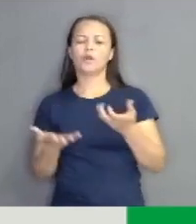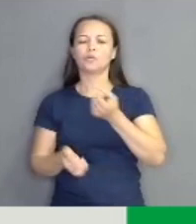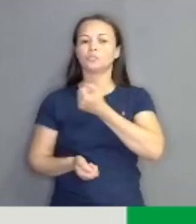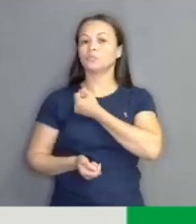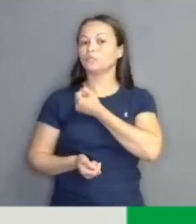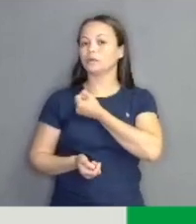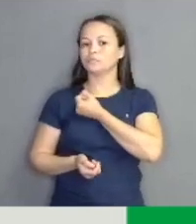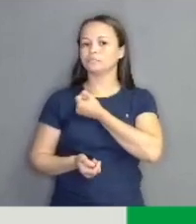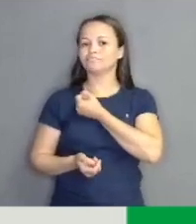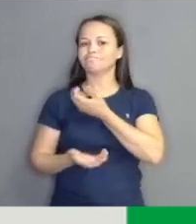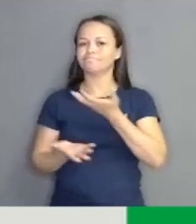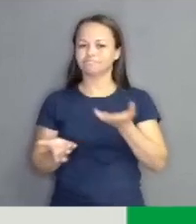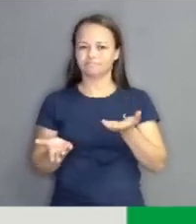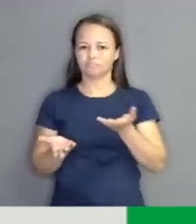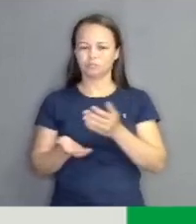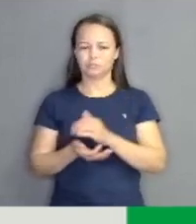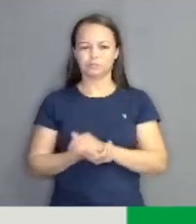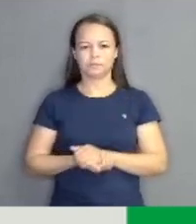minha gente?